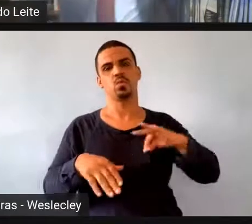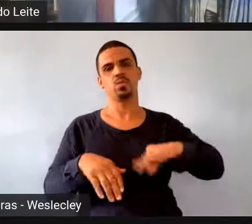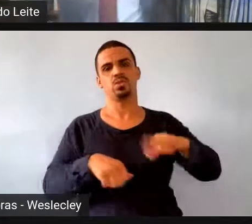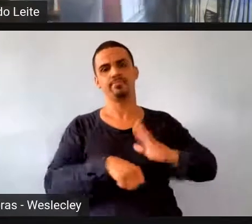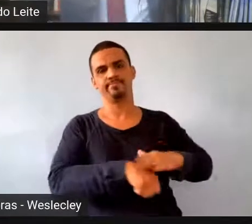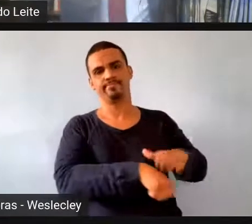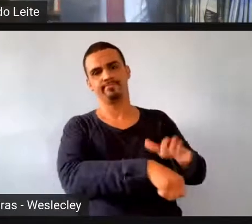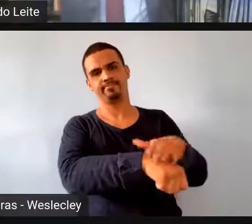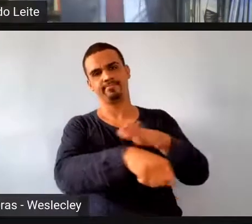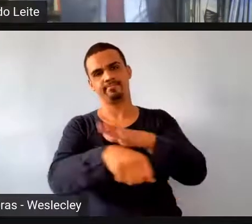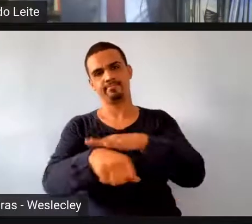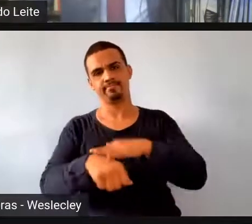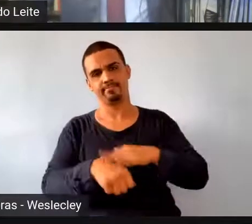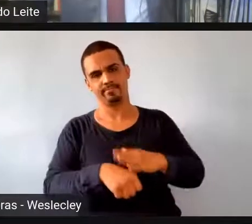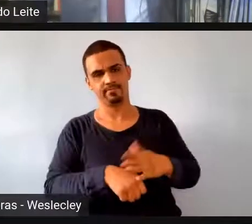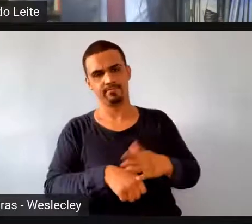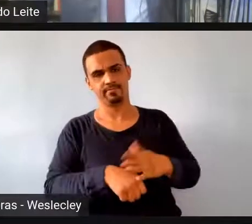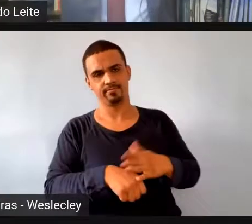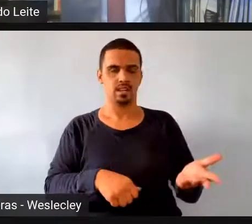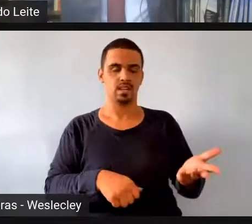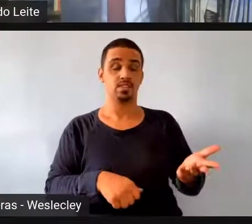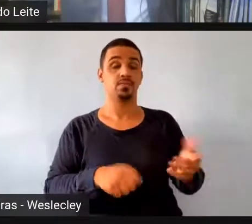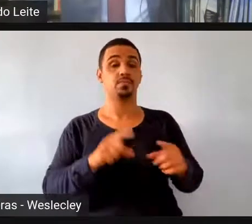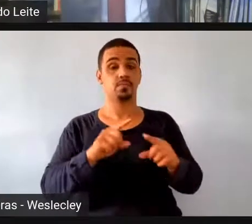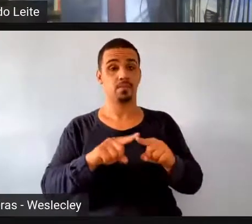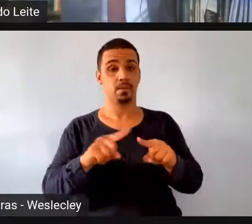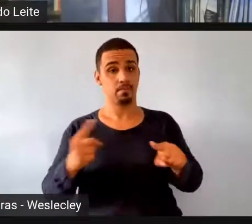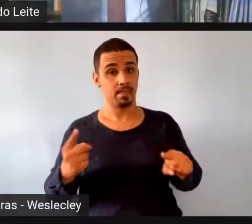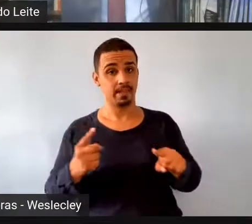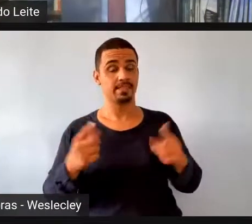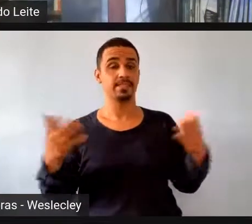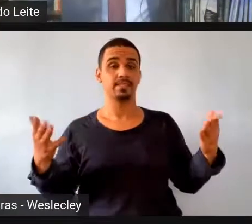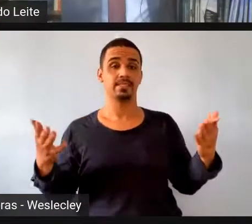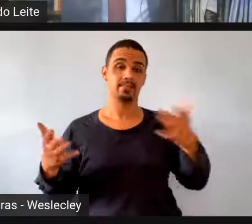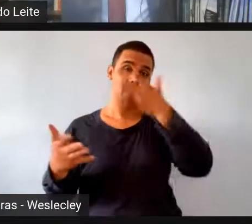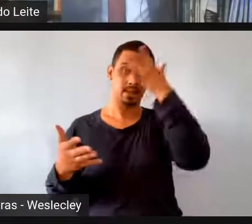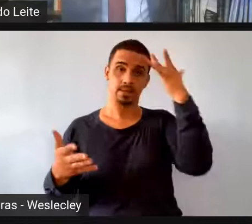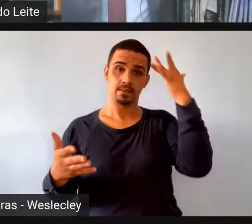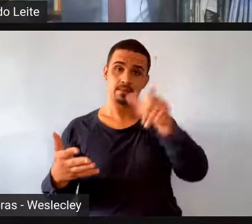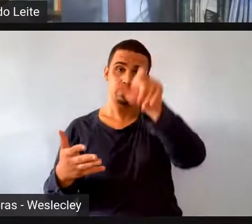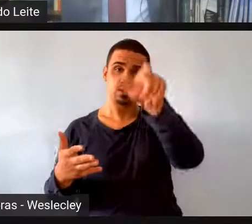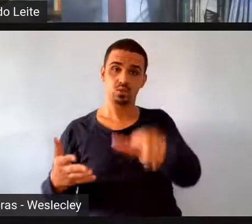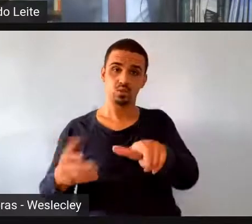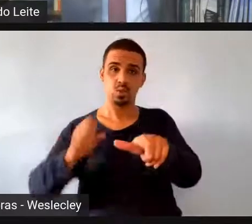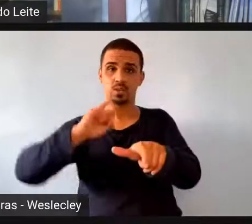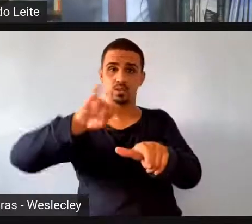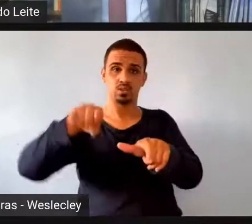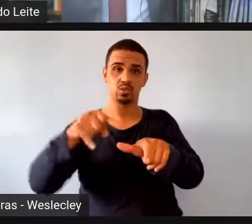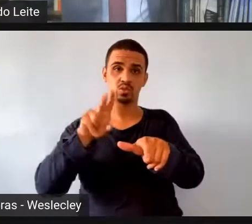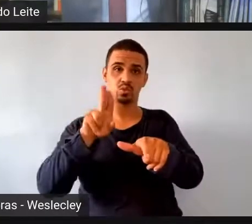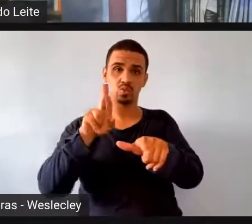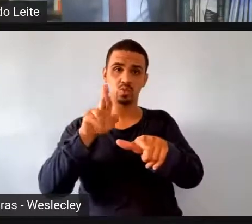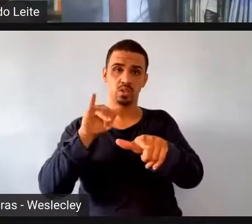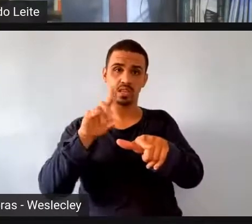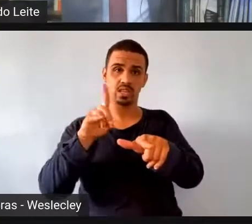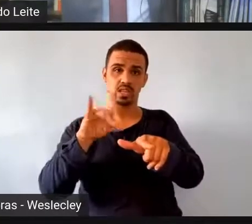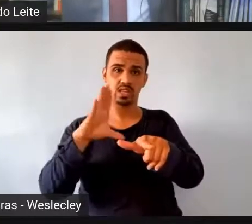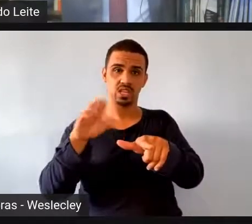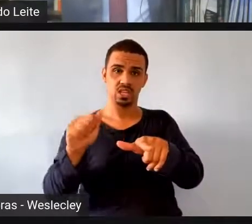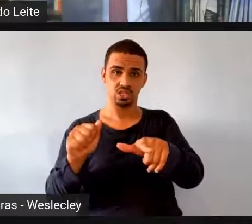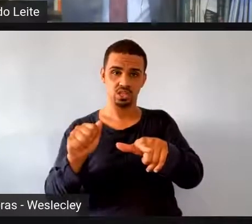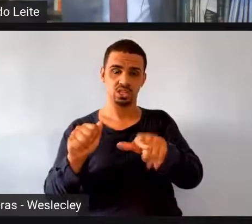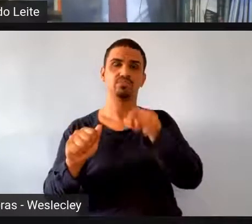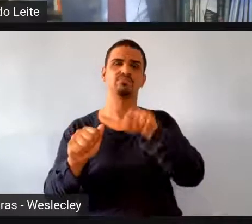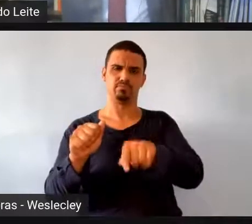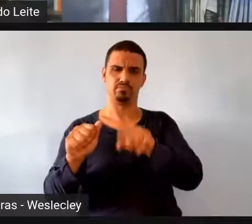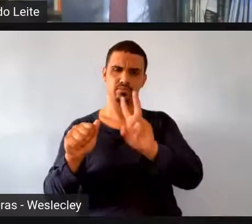de reais. Né? Agora, para pessoa jurídica, ou tinha gente irrealistamente falando que mesmo pessoa jurídica